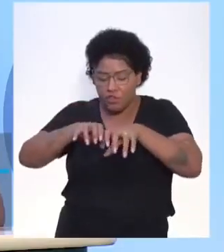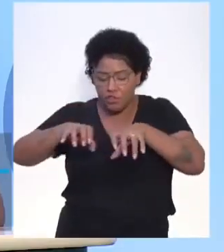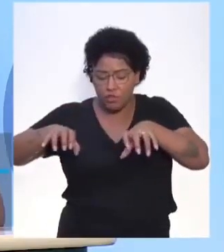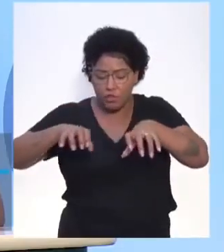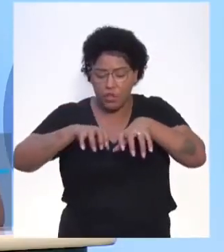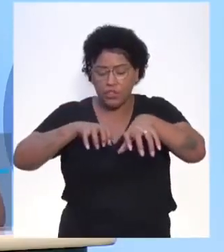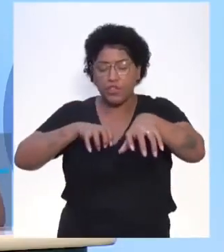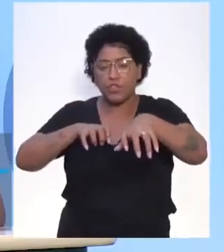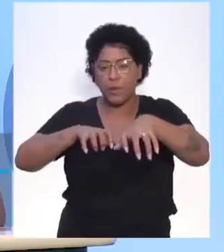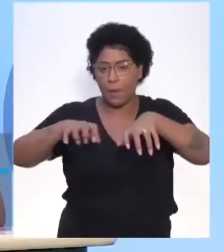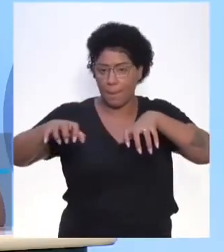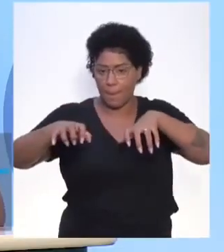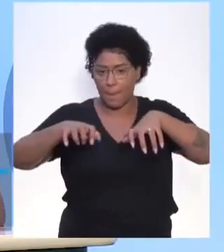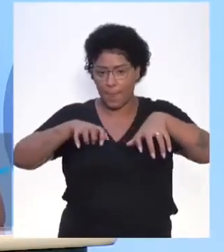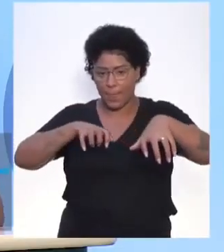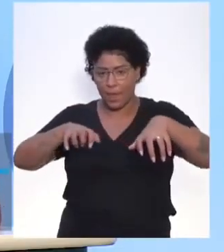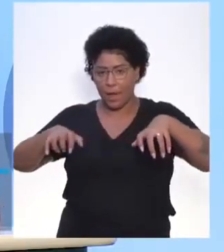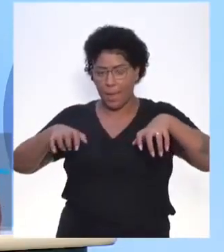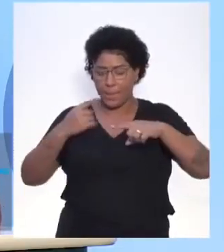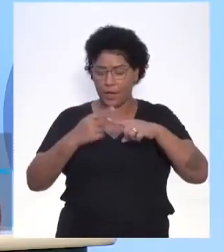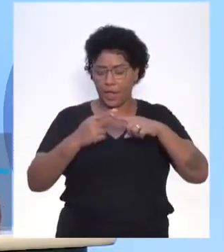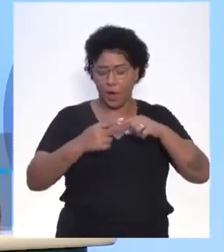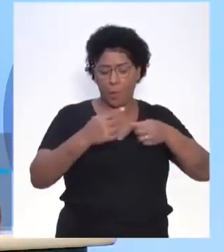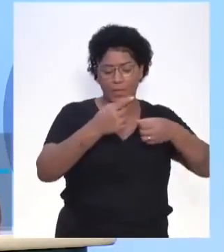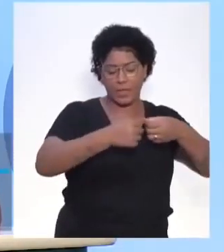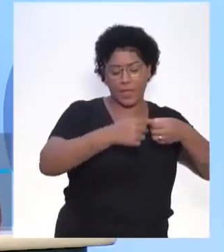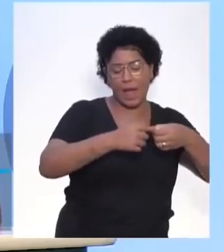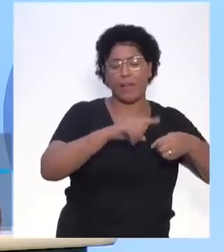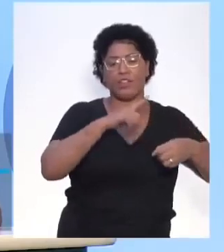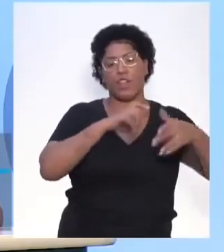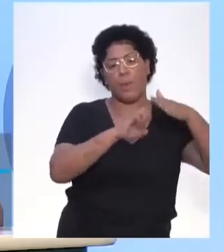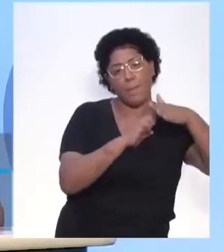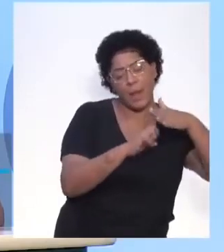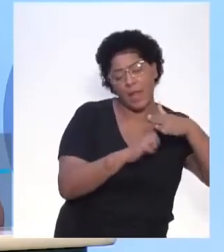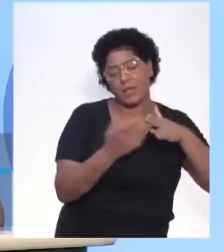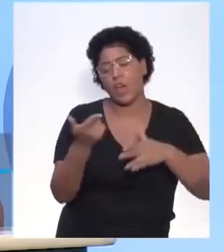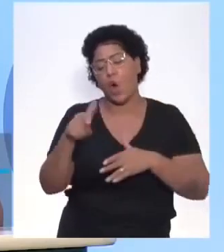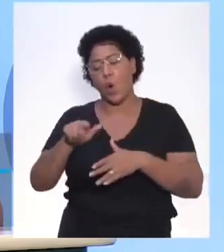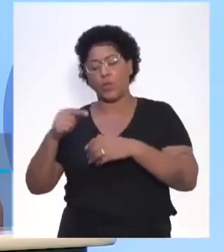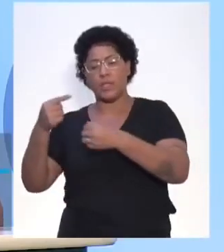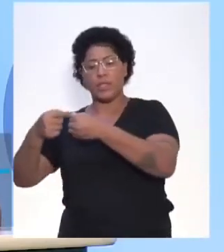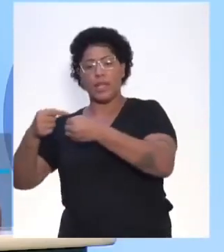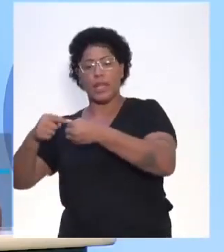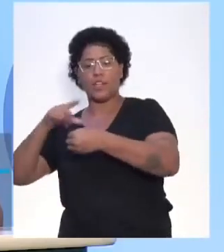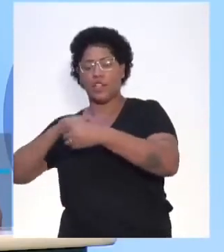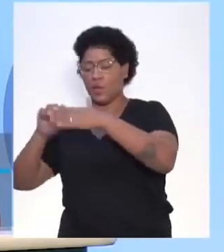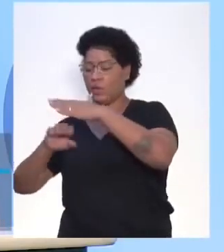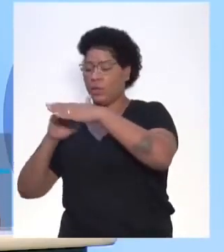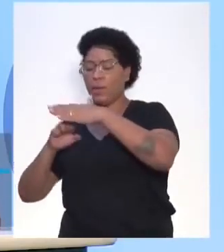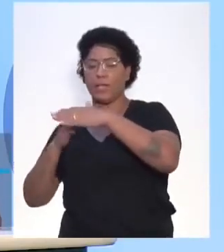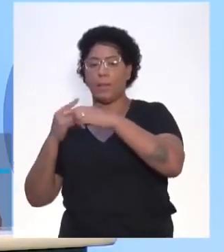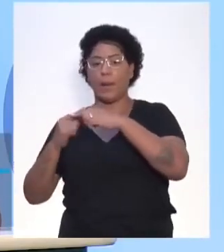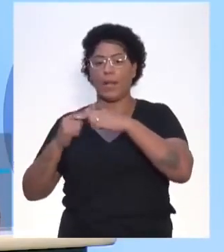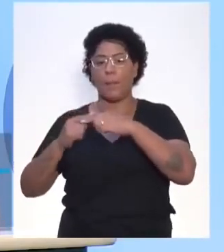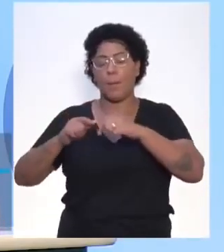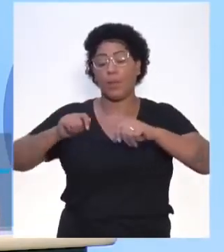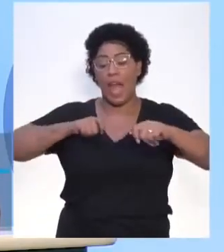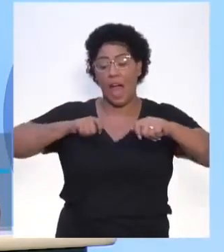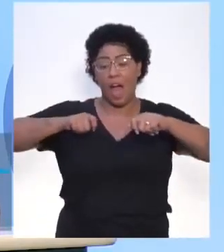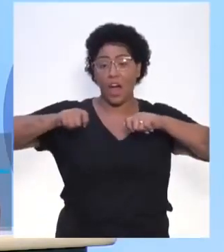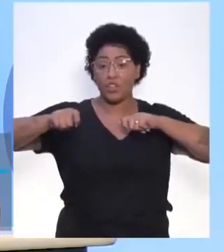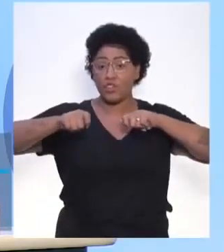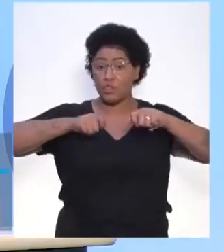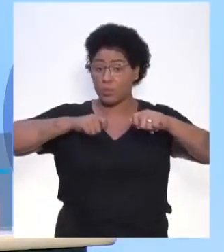mercado, né? Uma empresa atua numa região X, a outra numa região Y, né? Empresas do mesmo segmento, para justamente acirrar